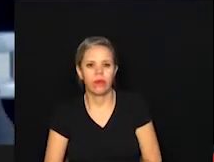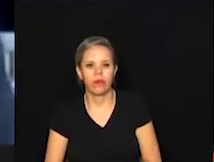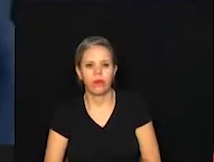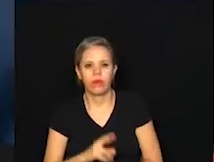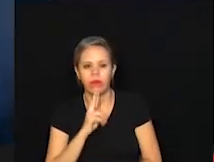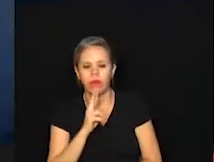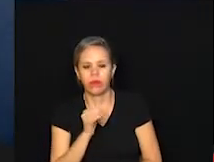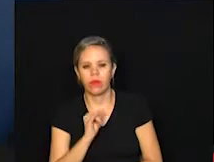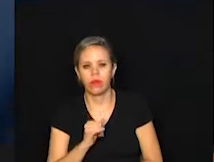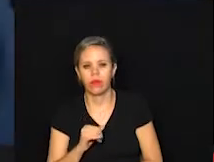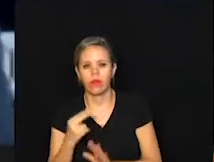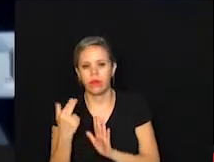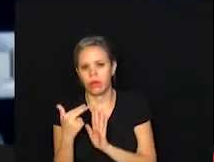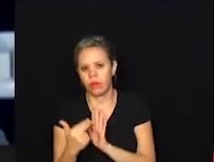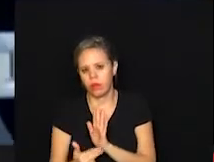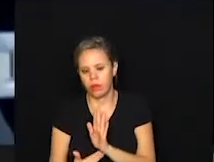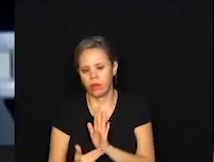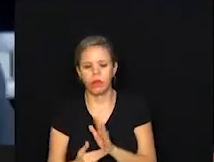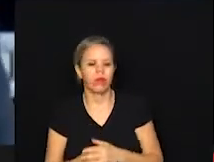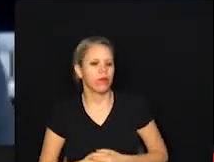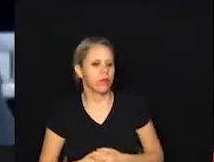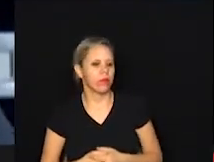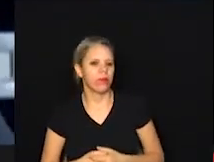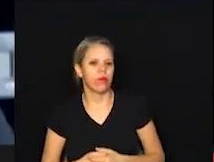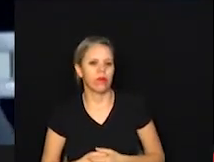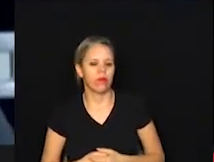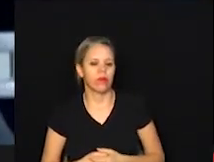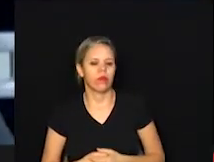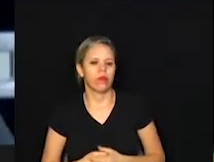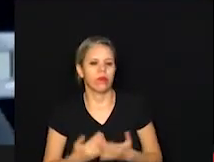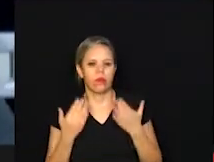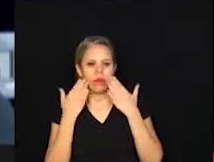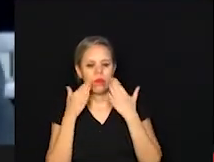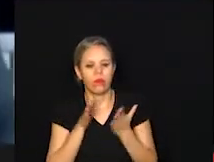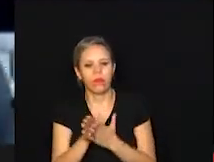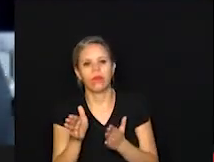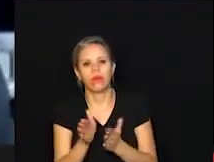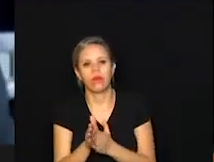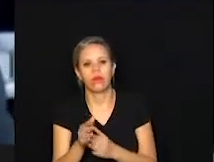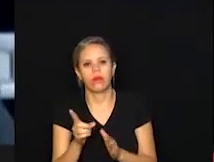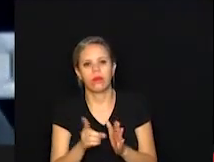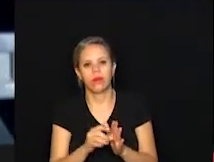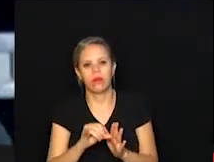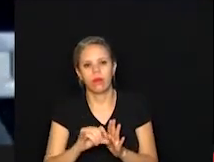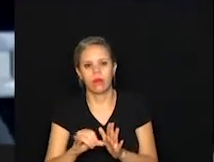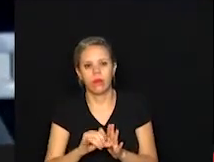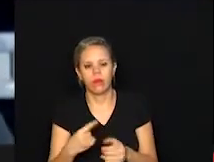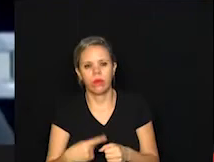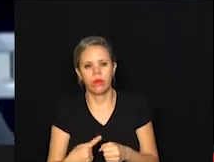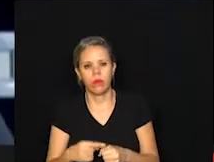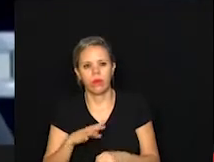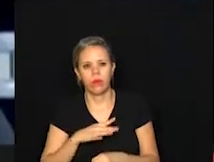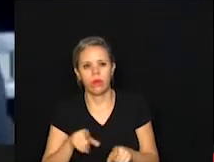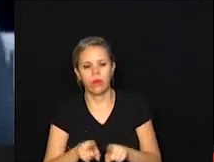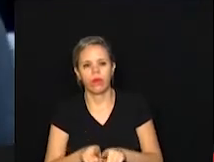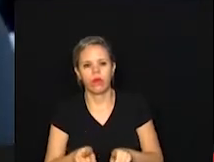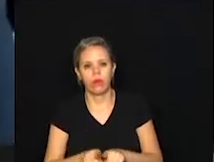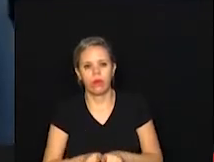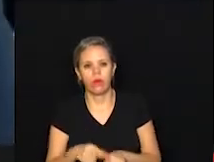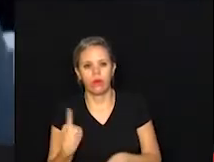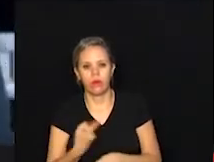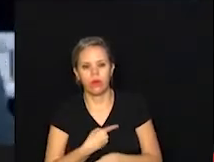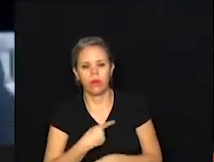sobre as nomeações, as portarias publicadas no Diário Oficial do Município, também estão nas